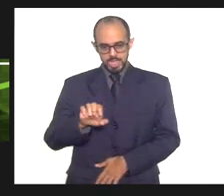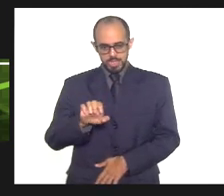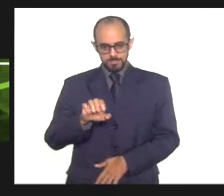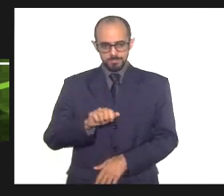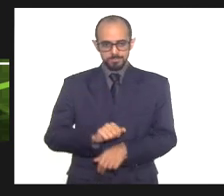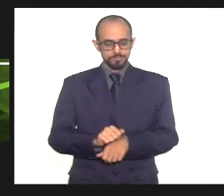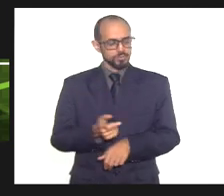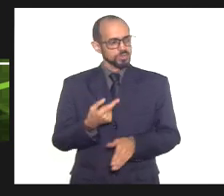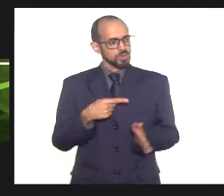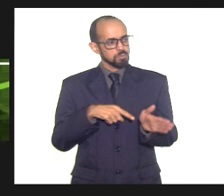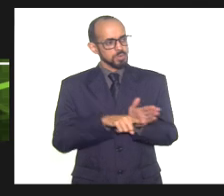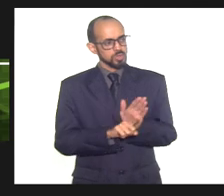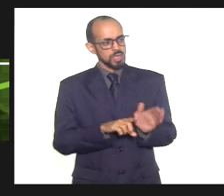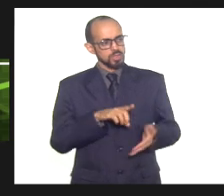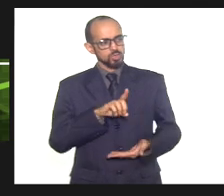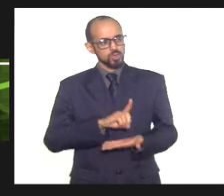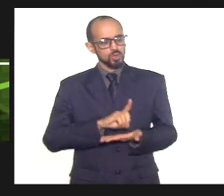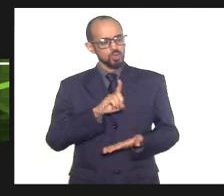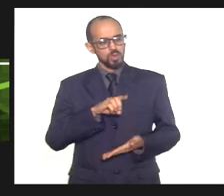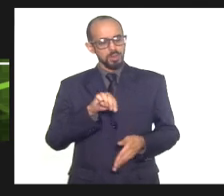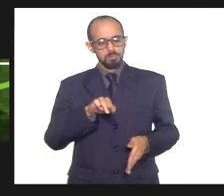A doutora Márcia Loureiro